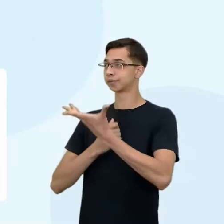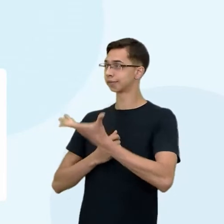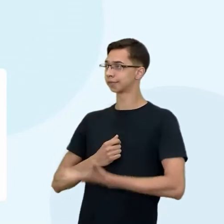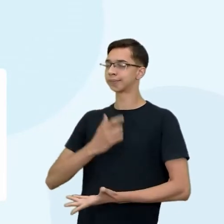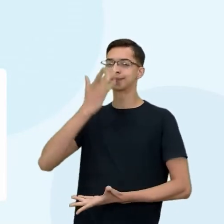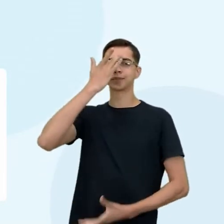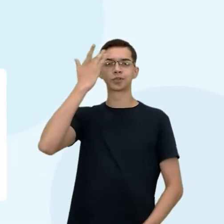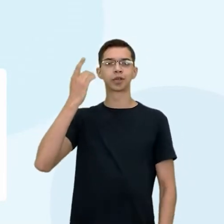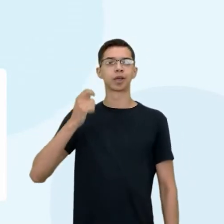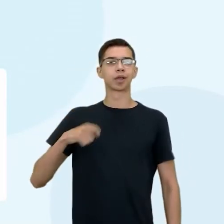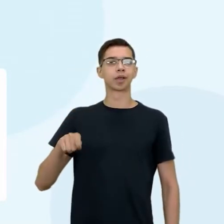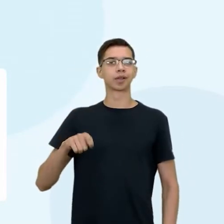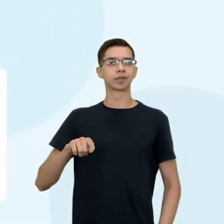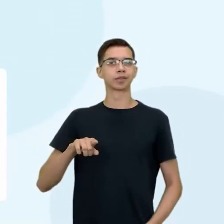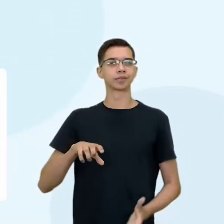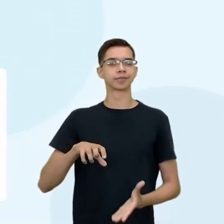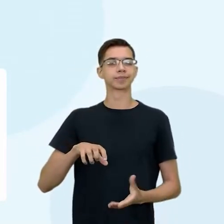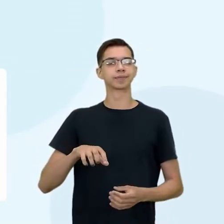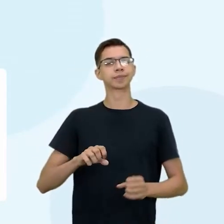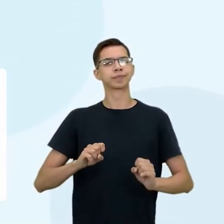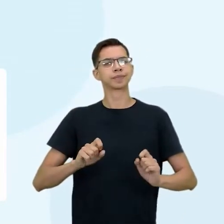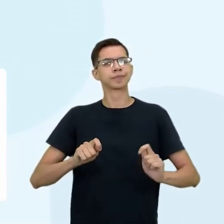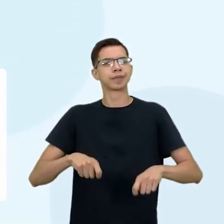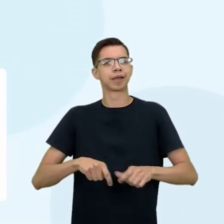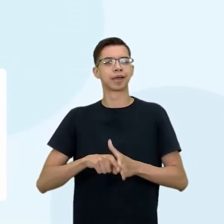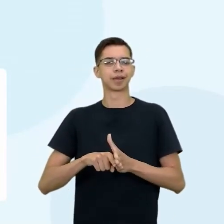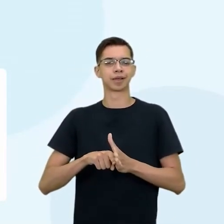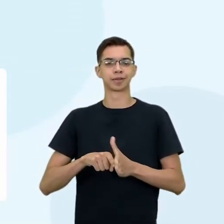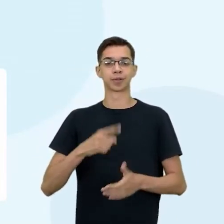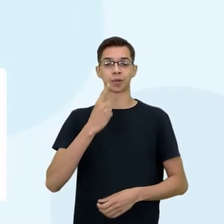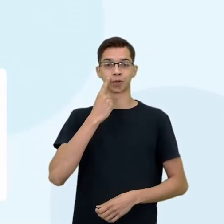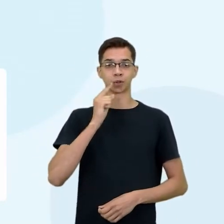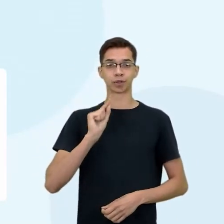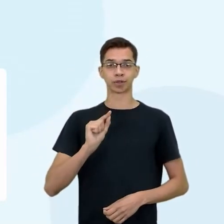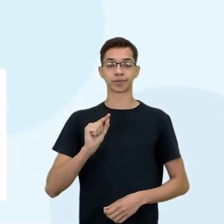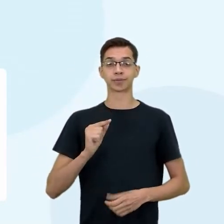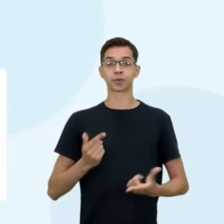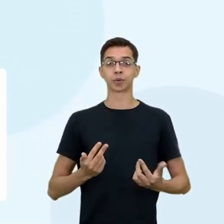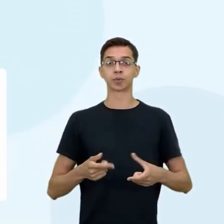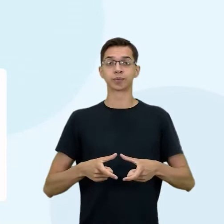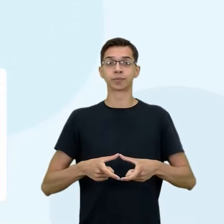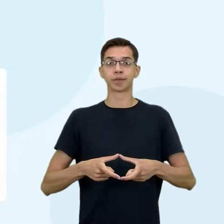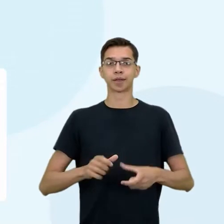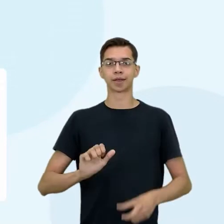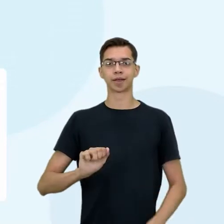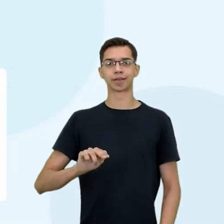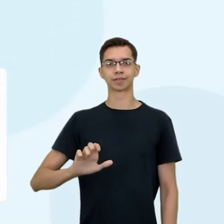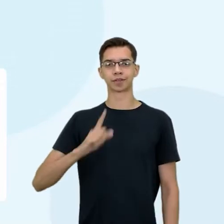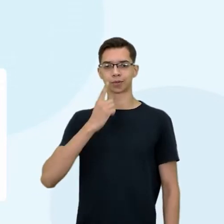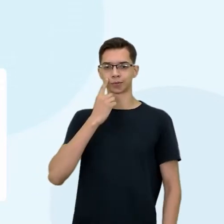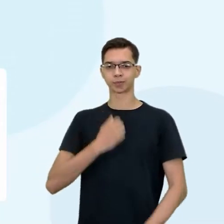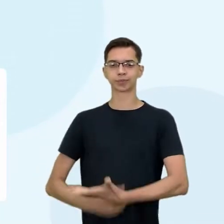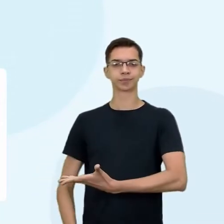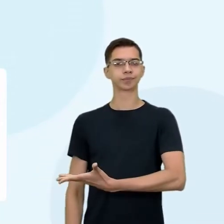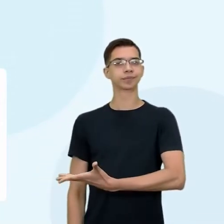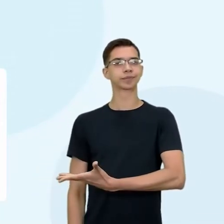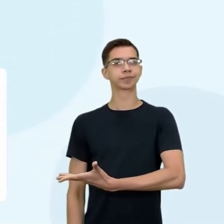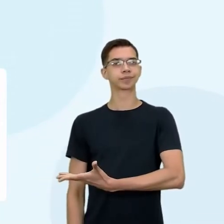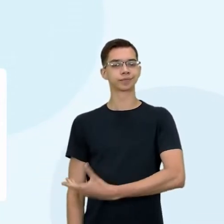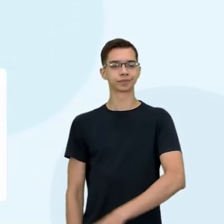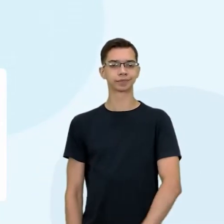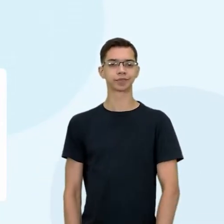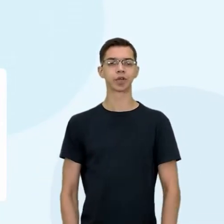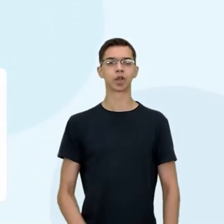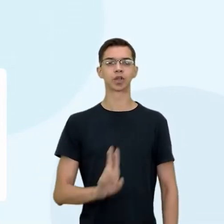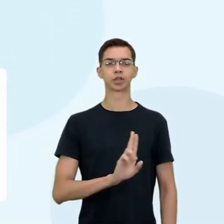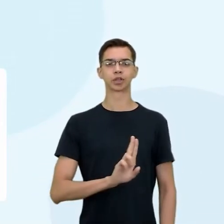conhecer, não associou aí, mas vocês estão vendo um anel, tem um anel aí na tela, né? Então, e aí tem esse nome, J.R.R.